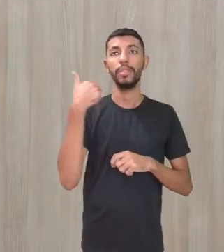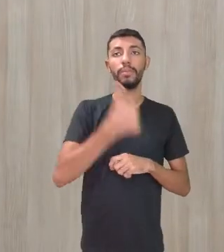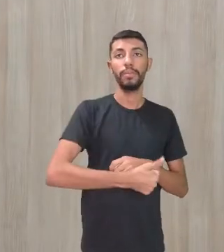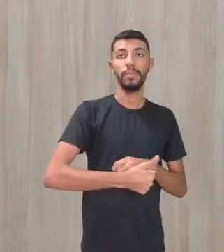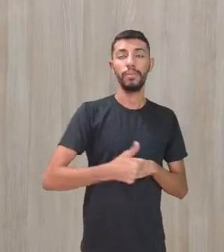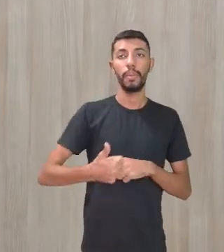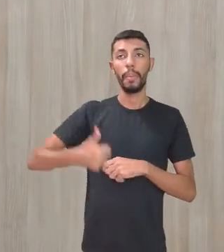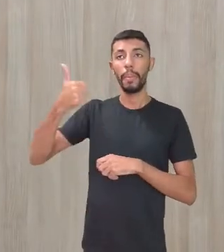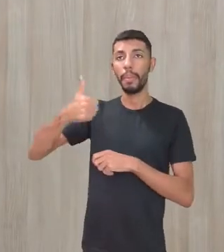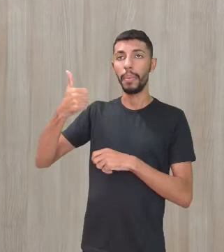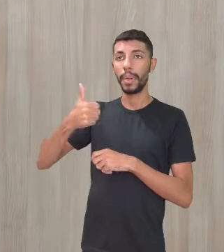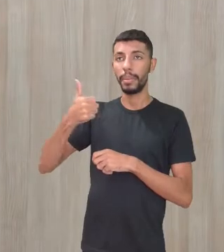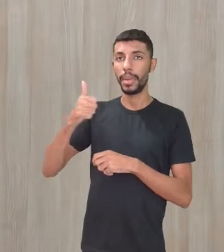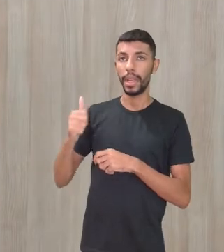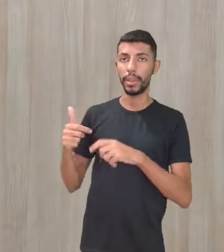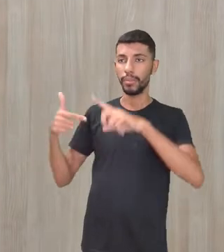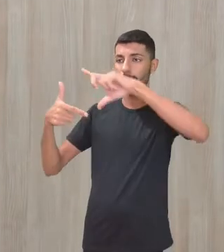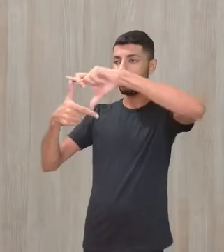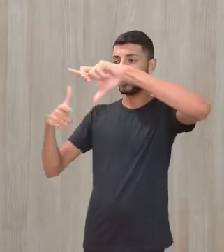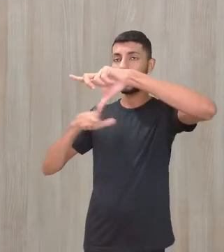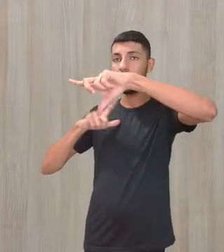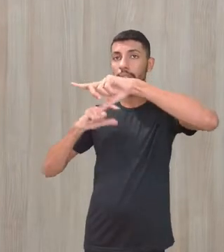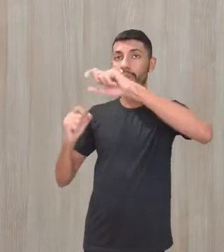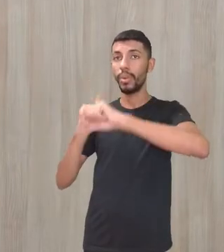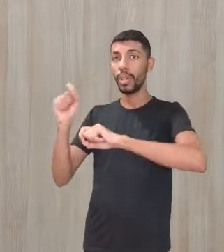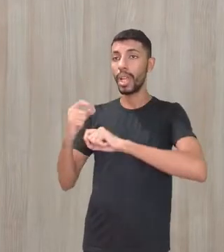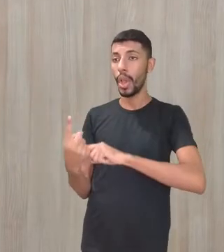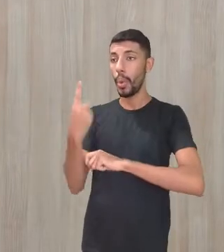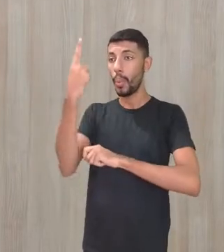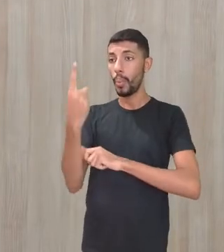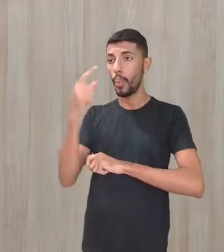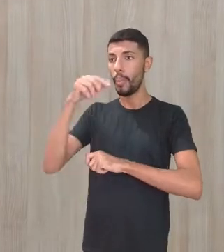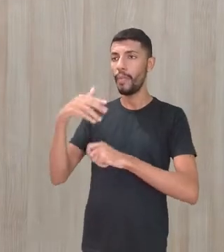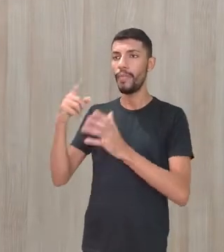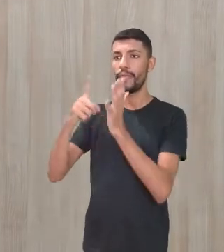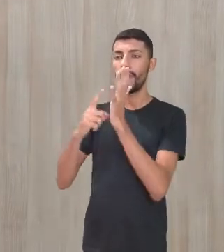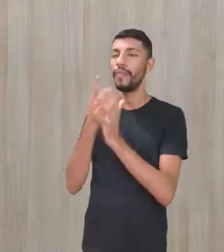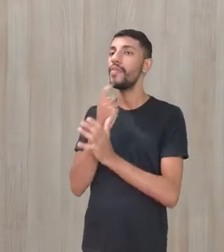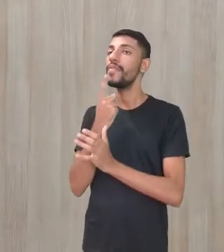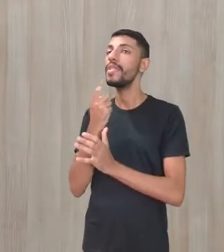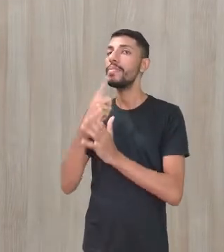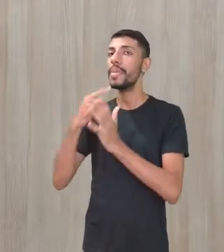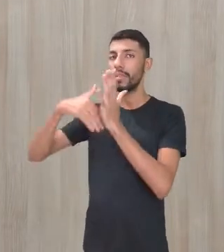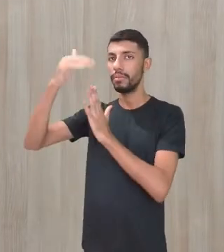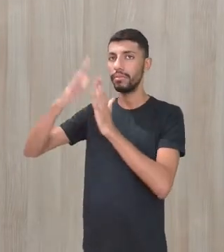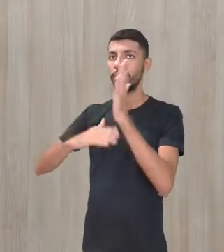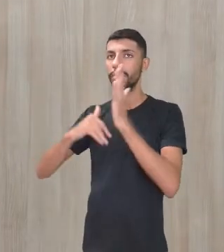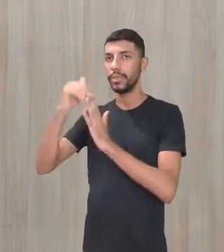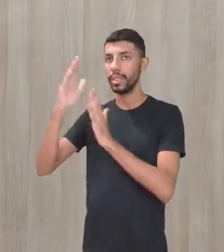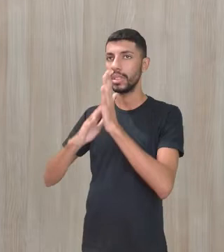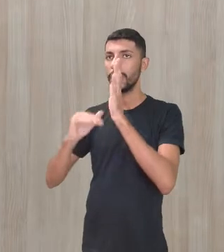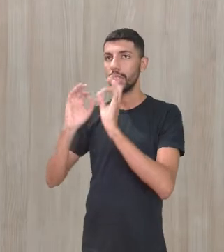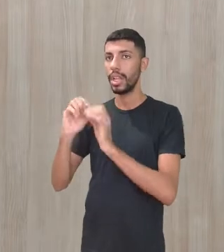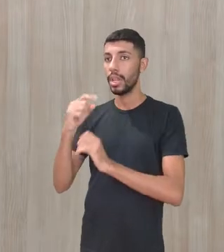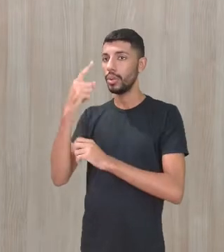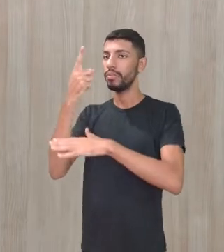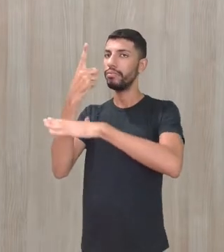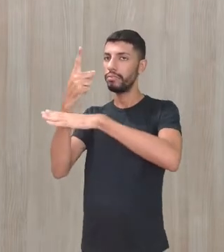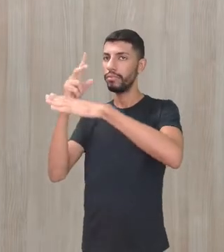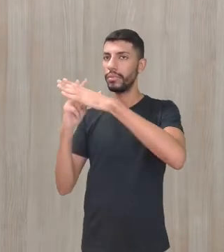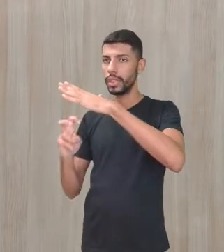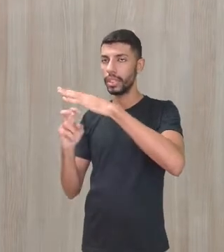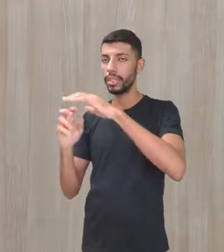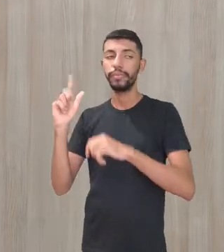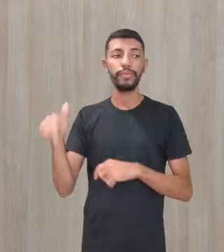tenho um pedacinho vermelho em um total de 5. Escrevi a fração 1/5. No segundo,